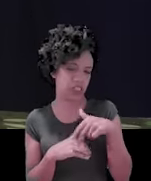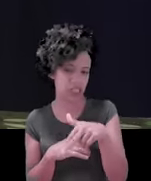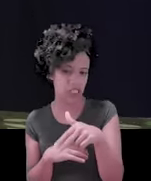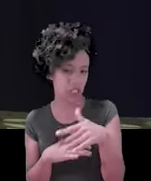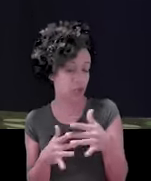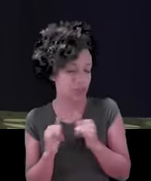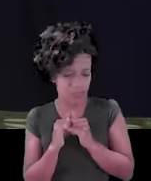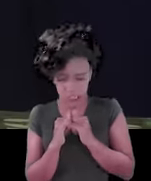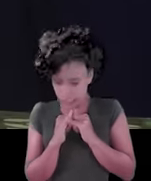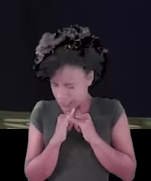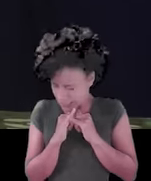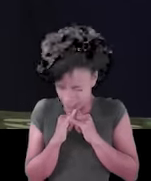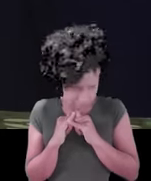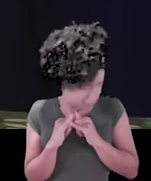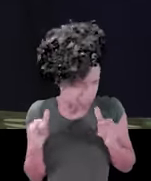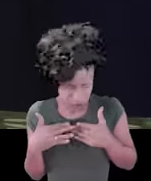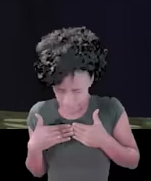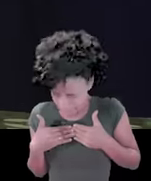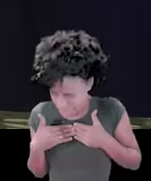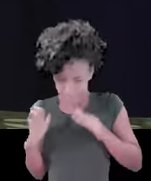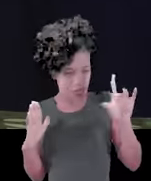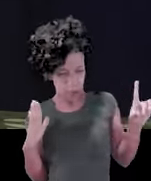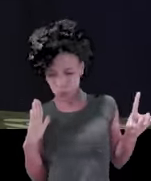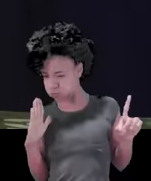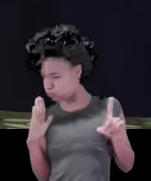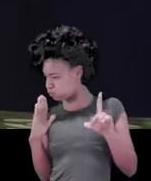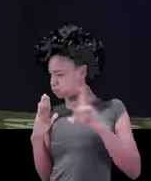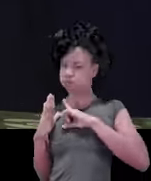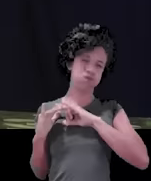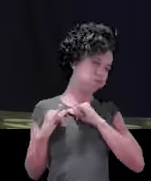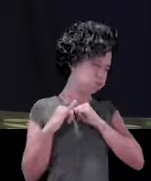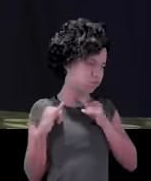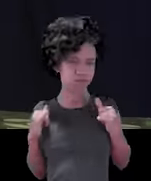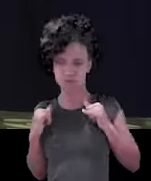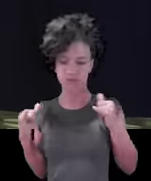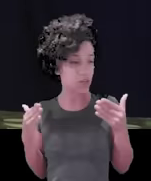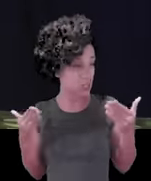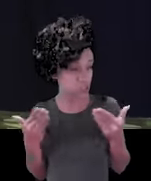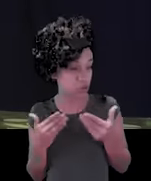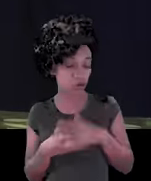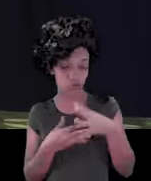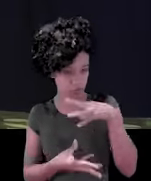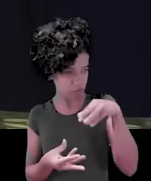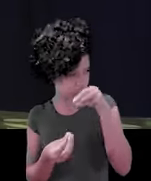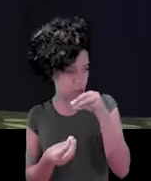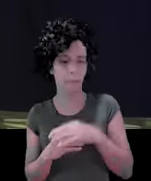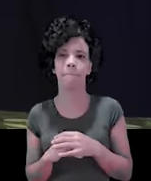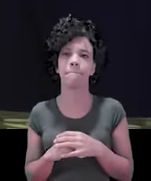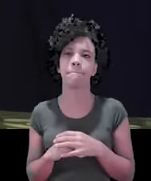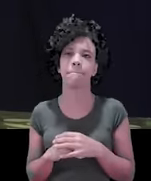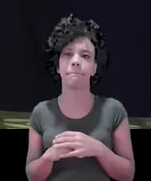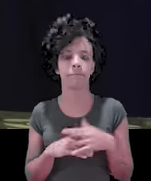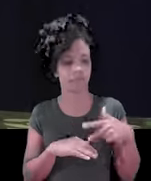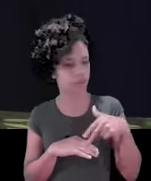e quando eu liberei abrindo meu coração parece energia que eu costumo dizer hoje que o nosso lado espiritual